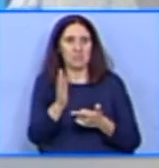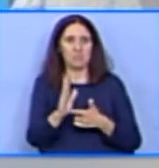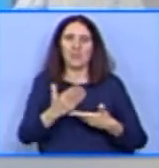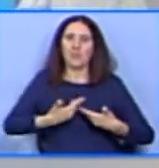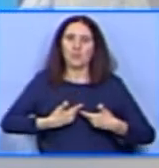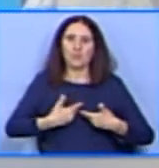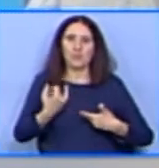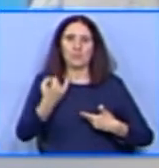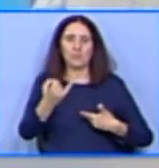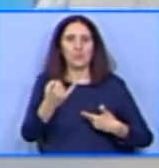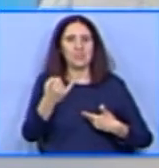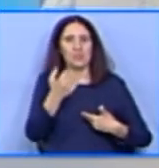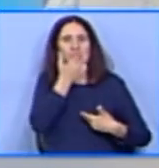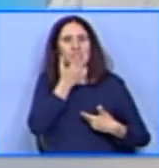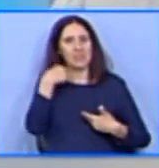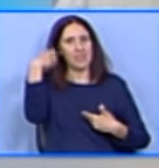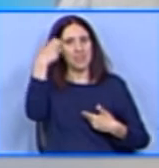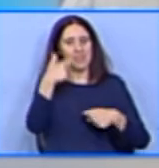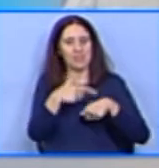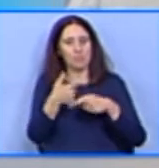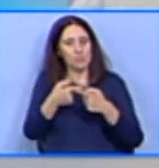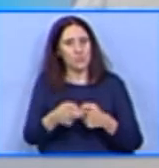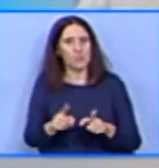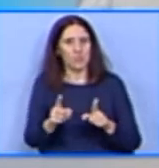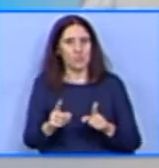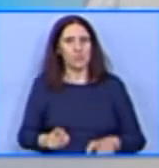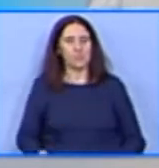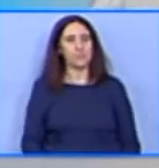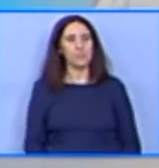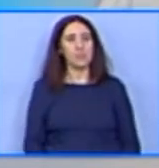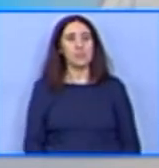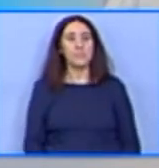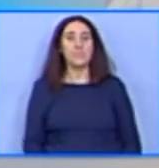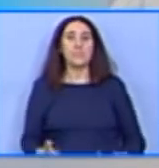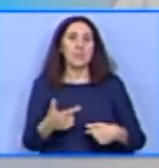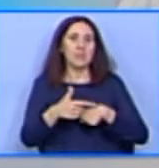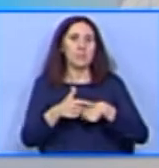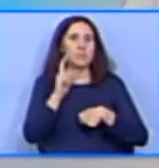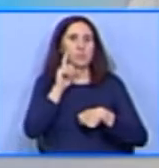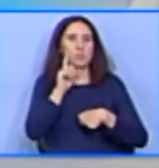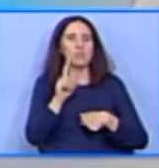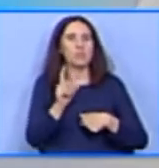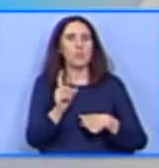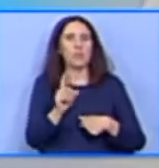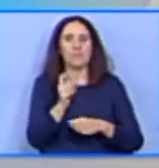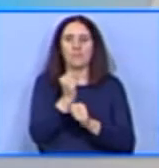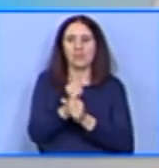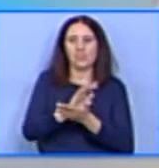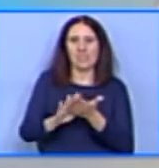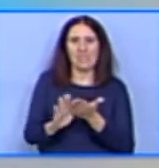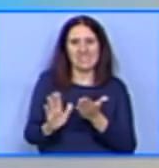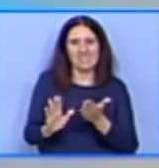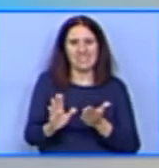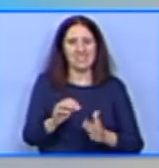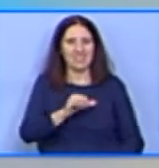ajude depois a fruir esse tempo de outra maneira diferente. São tempos importantes, não para não fazer nada, como muitas